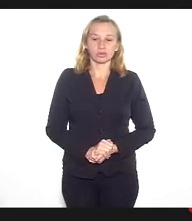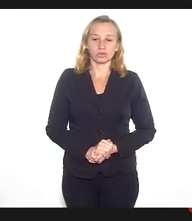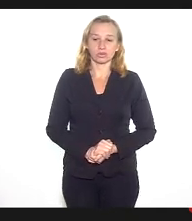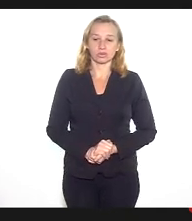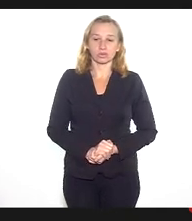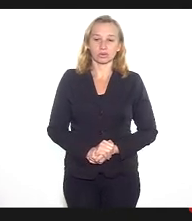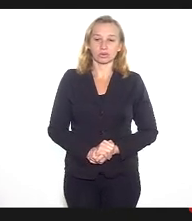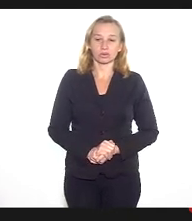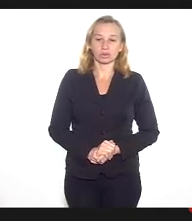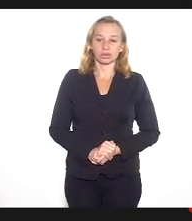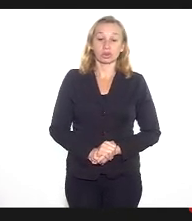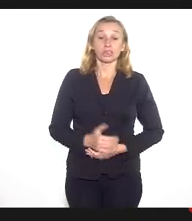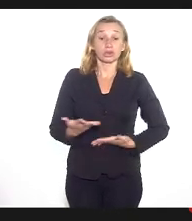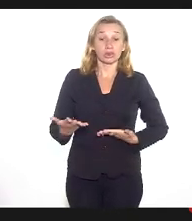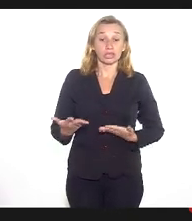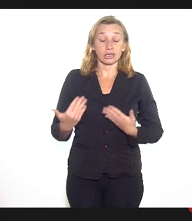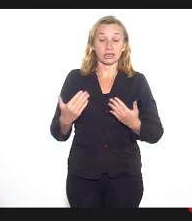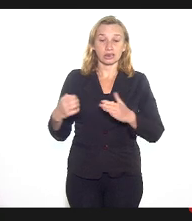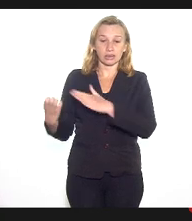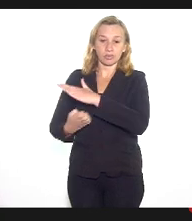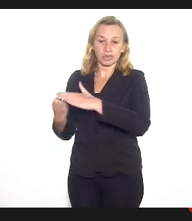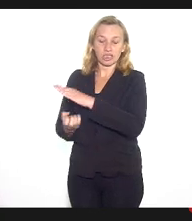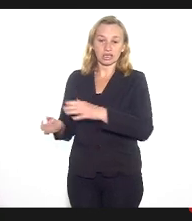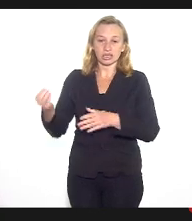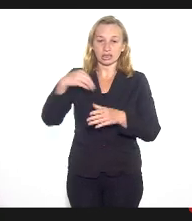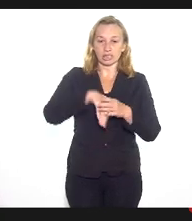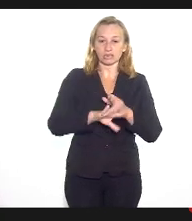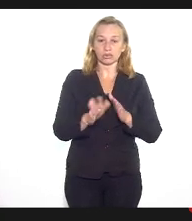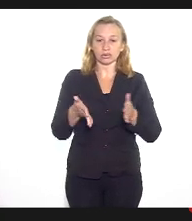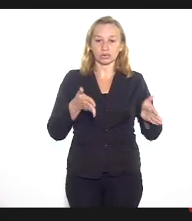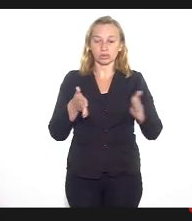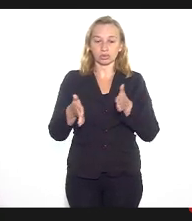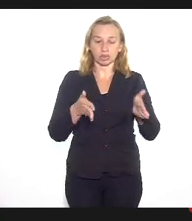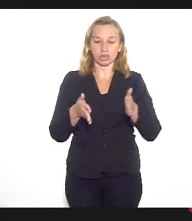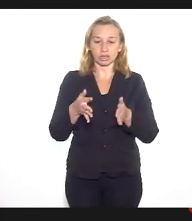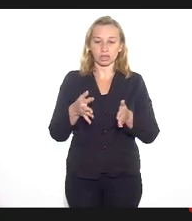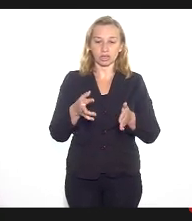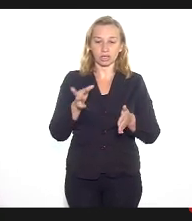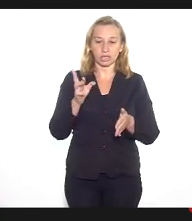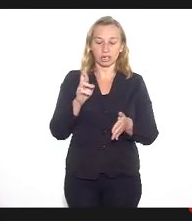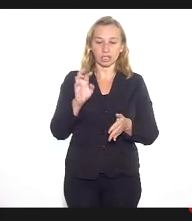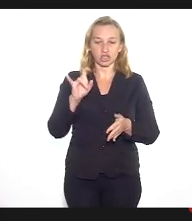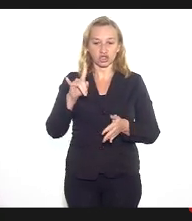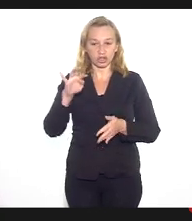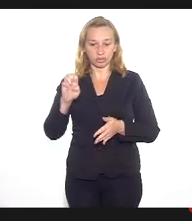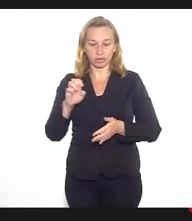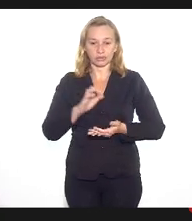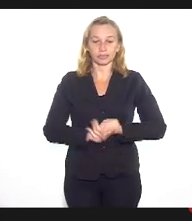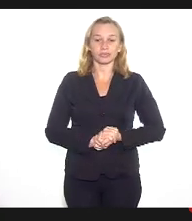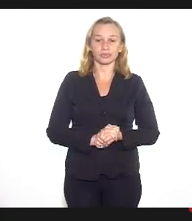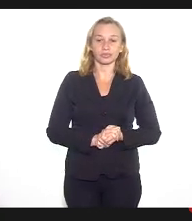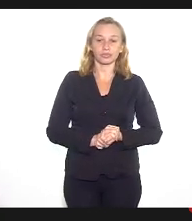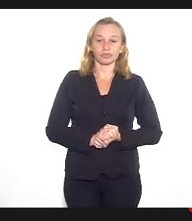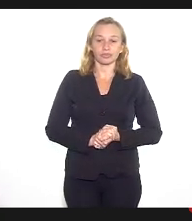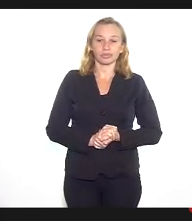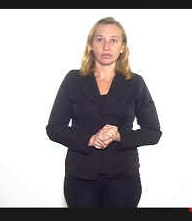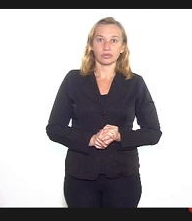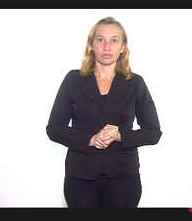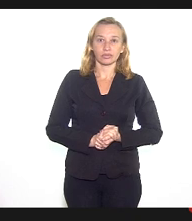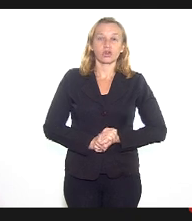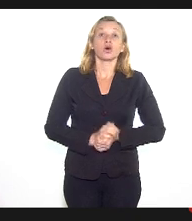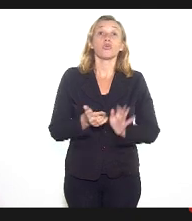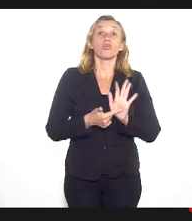das empresas de óleo e gás dentro dos regimes está representado pelos pontos em vermelho. Consideram os